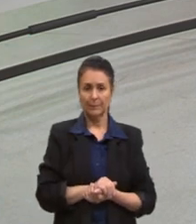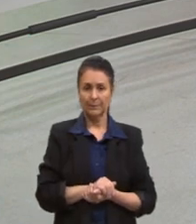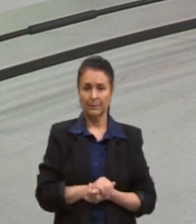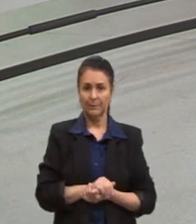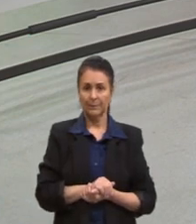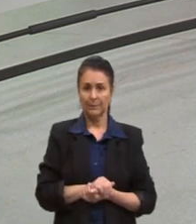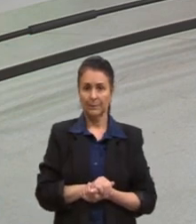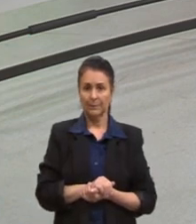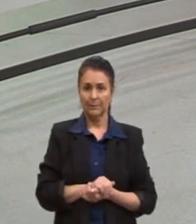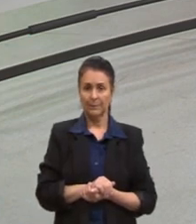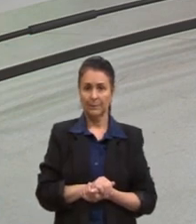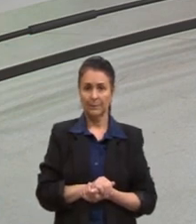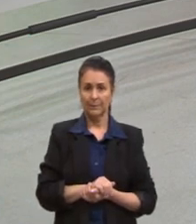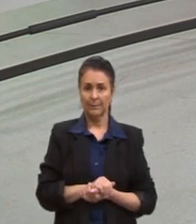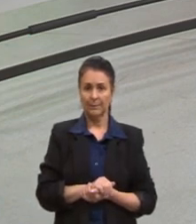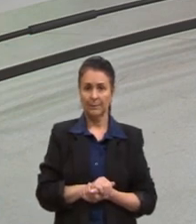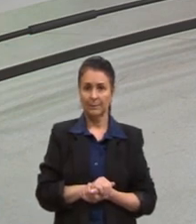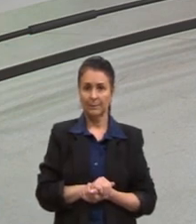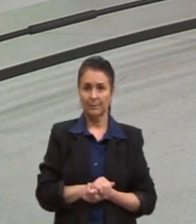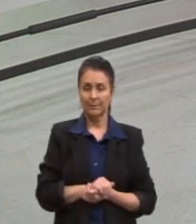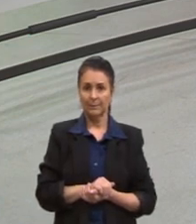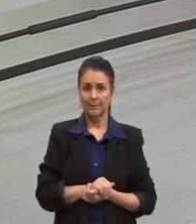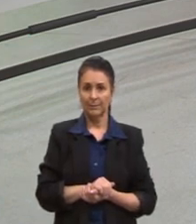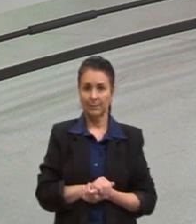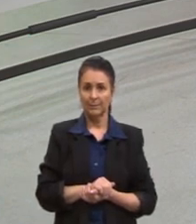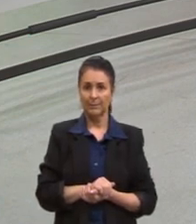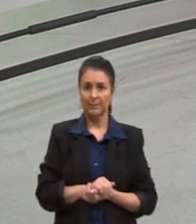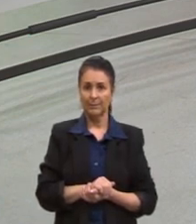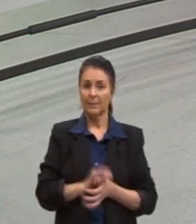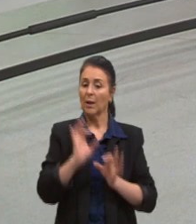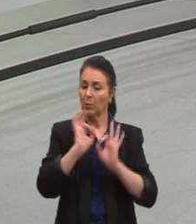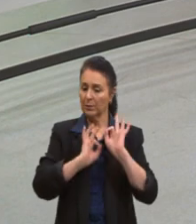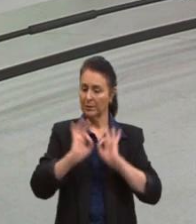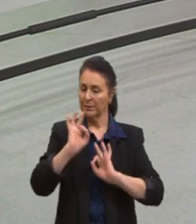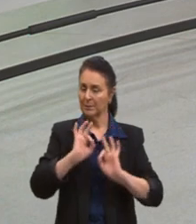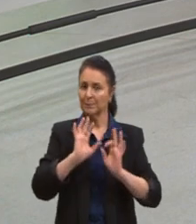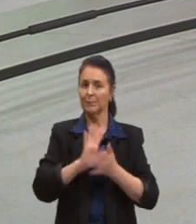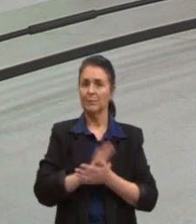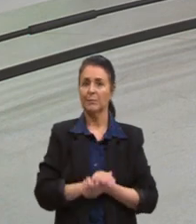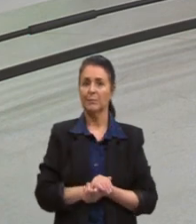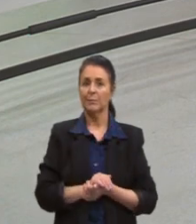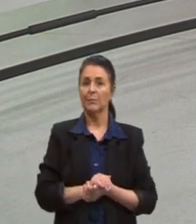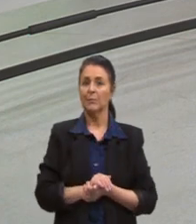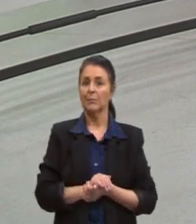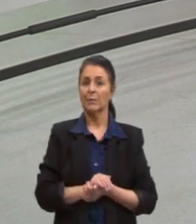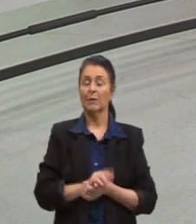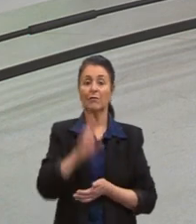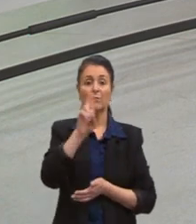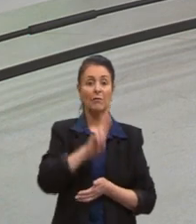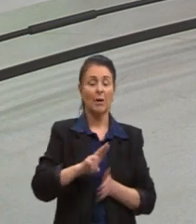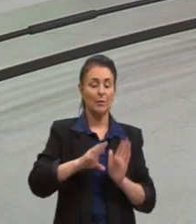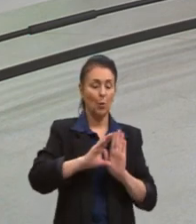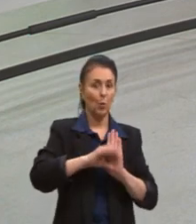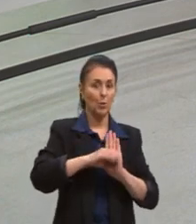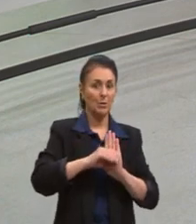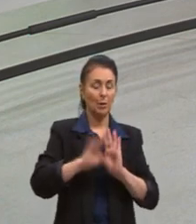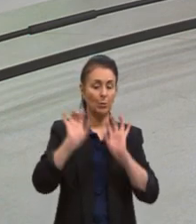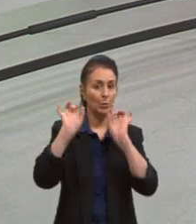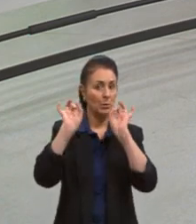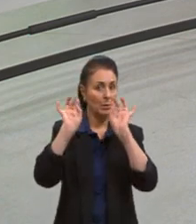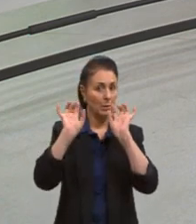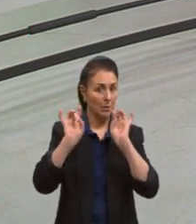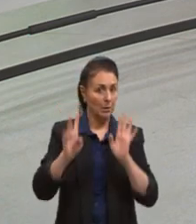eu já separei aqui de um conceito específico